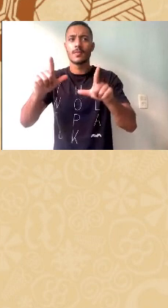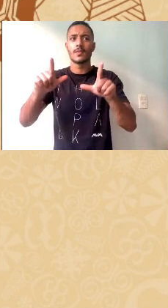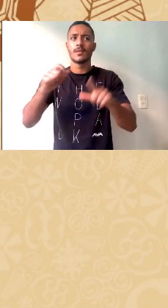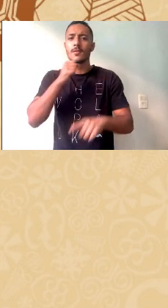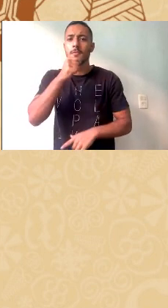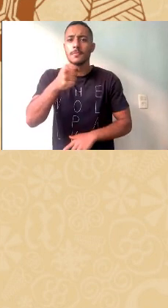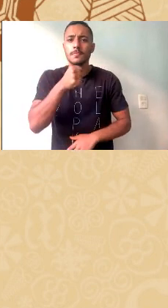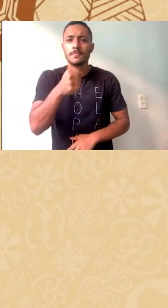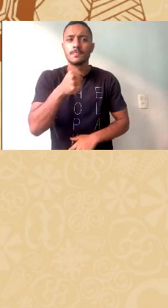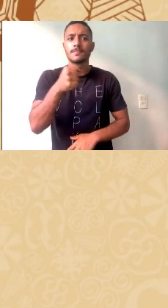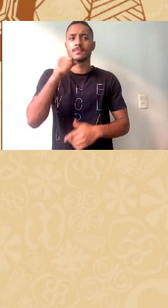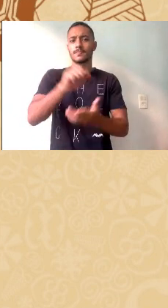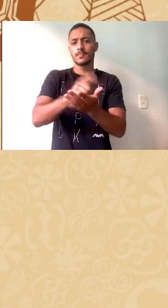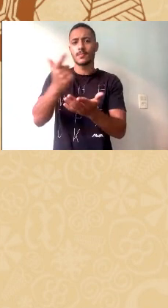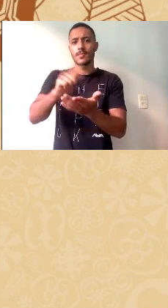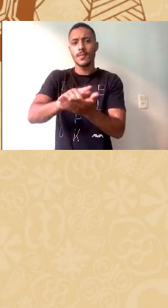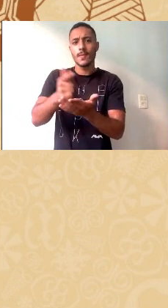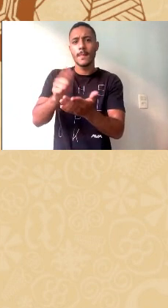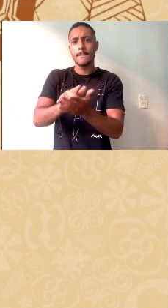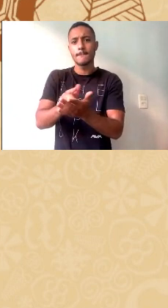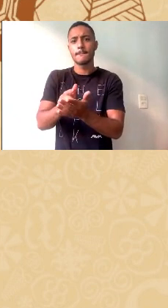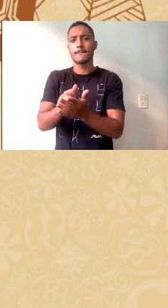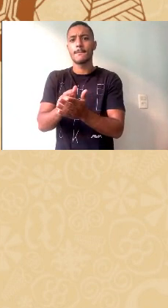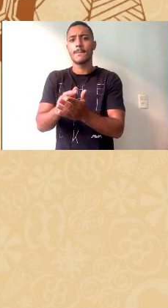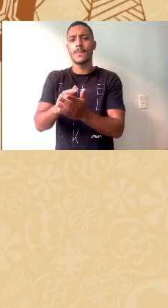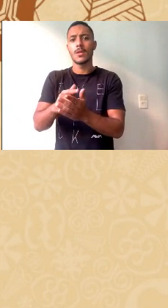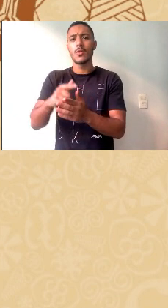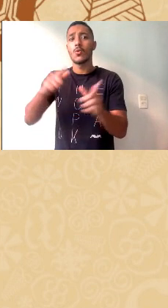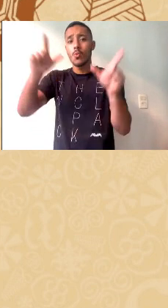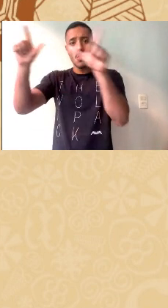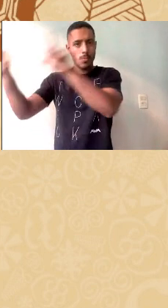essas questões que aconteciam. Próximo, por favor.